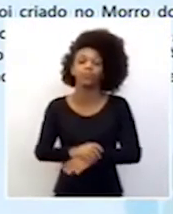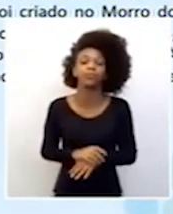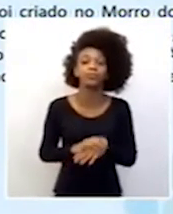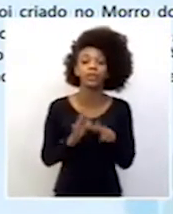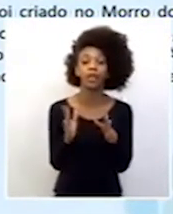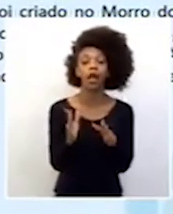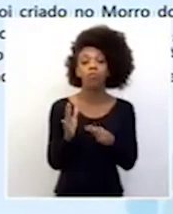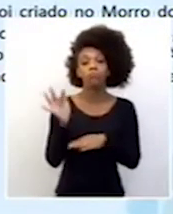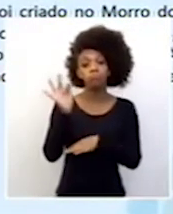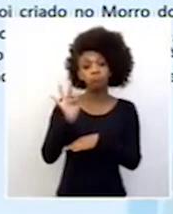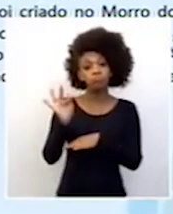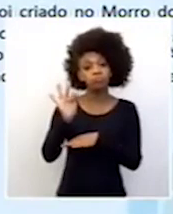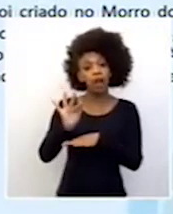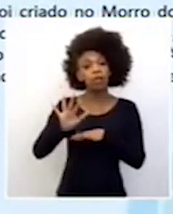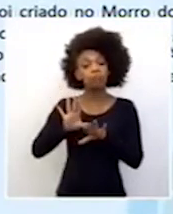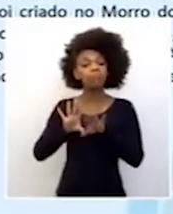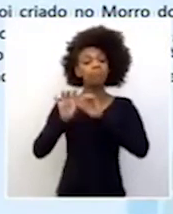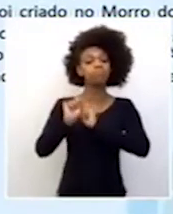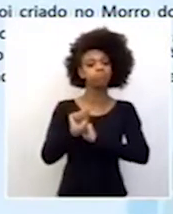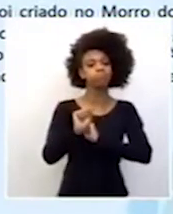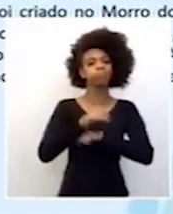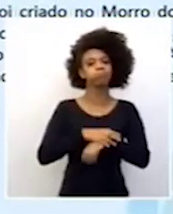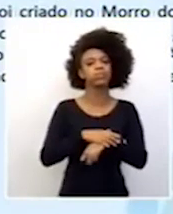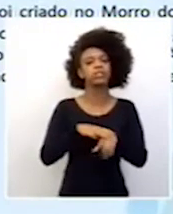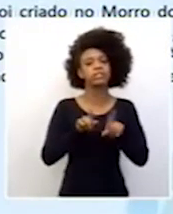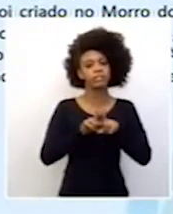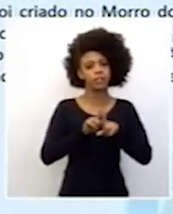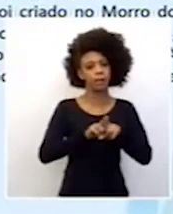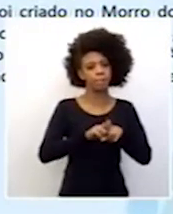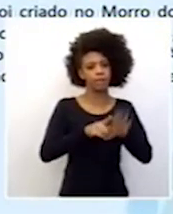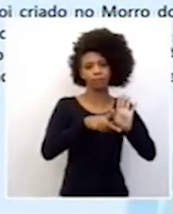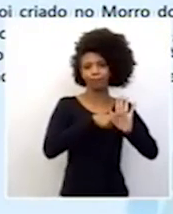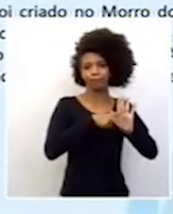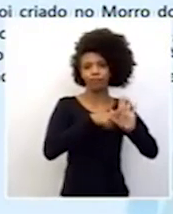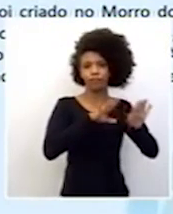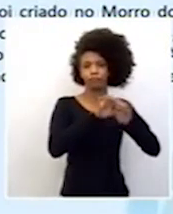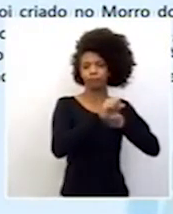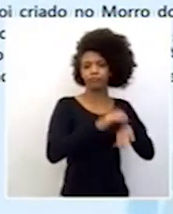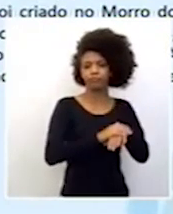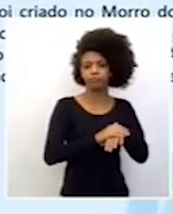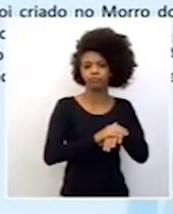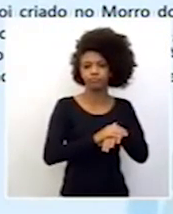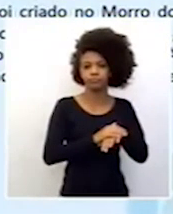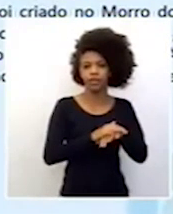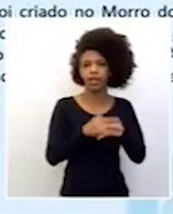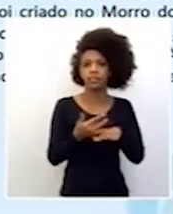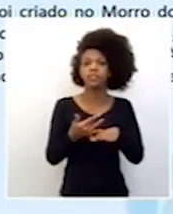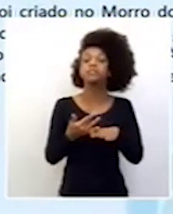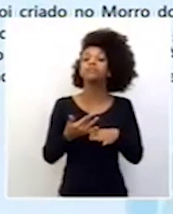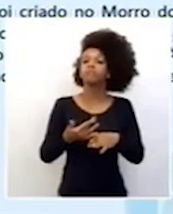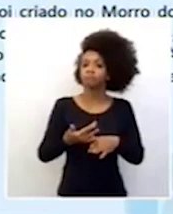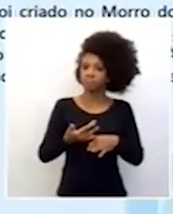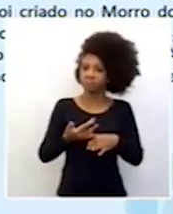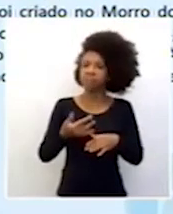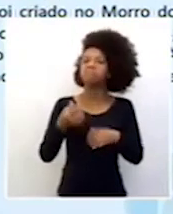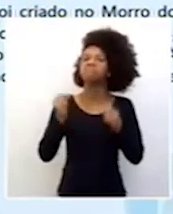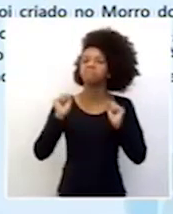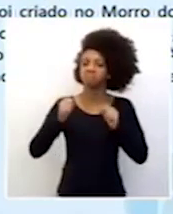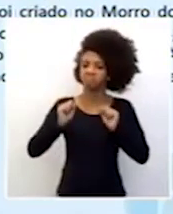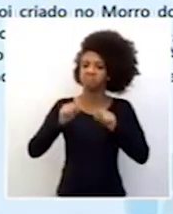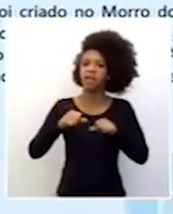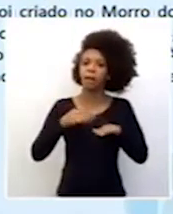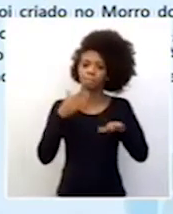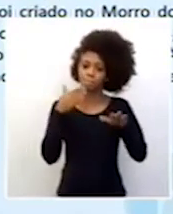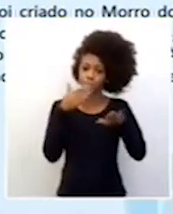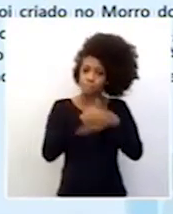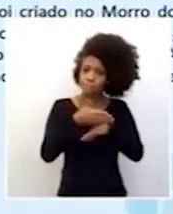23 da Academia Brasileira de Letras e também é cofundador da própria academia. Ele fundou a Academia Brasileira de Letras. Sim, participou do movimento